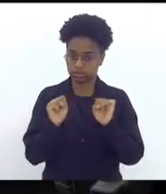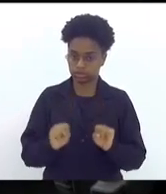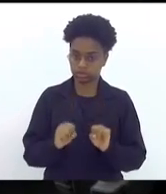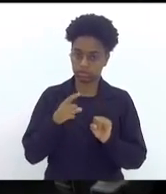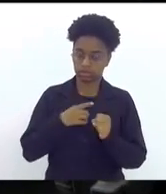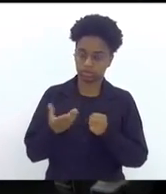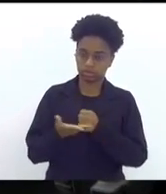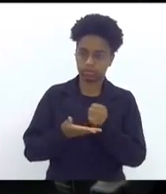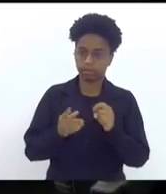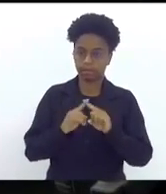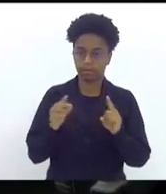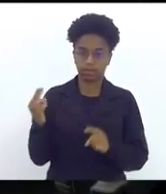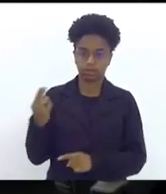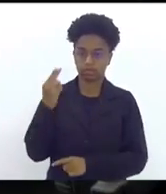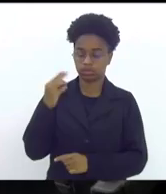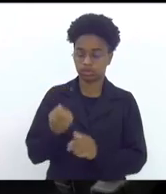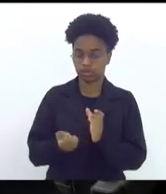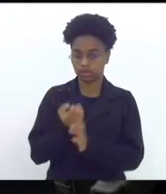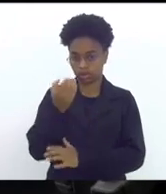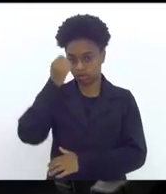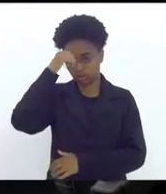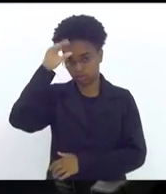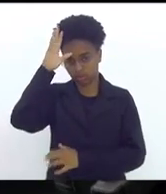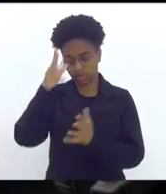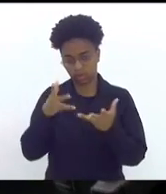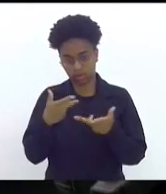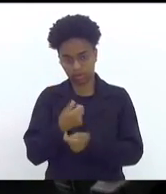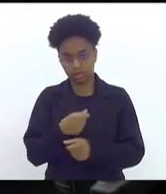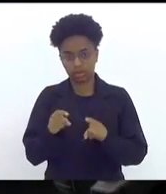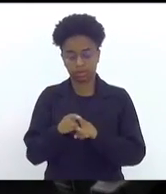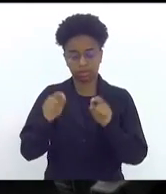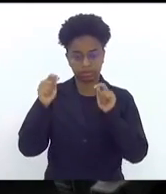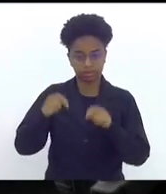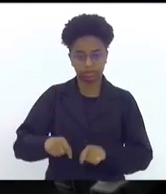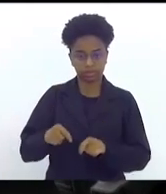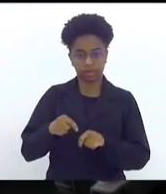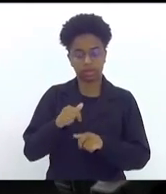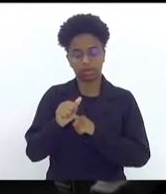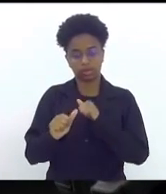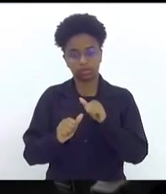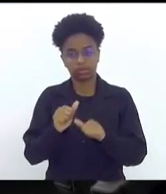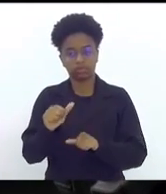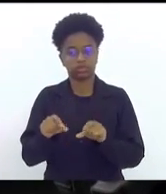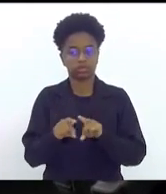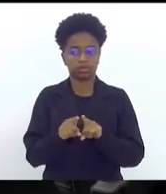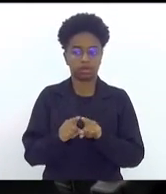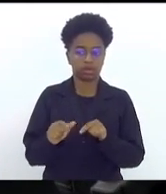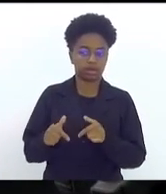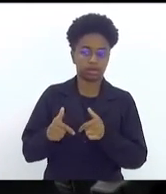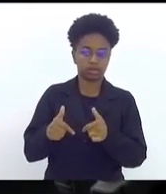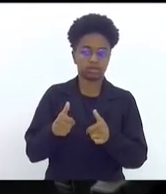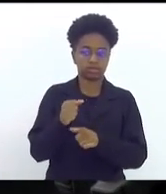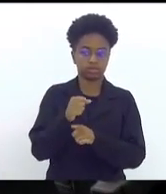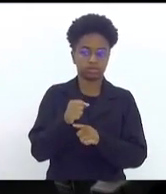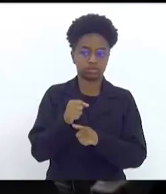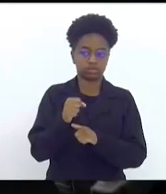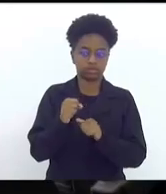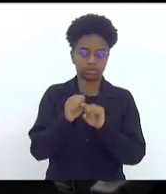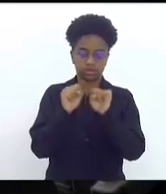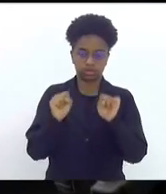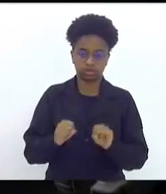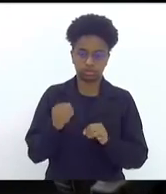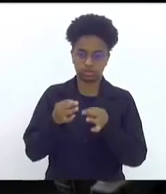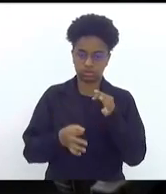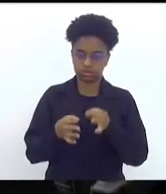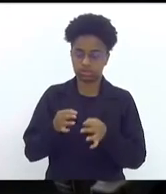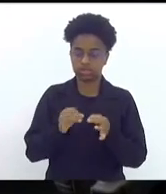impossível, contudo, produzir um saber de qualidade e apto a alterar ou orientar as práticas concretas dos operadores do sistema de justiça criminal sem